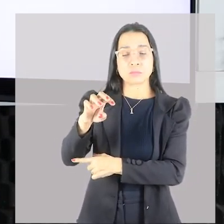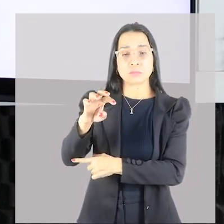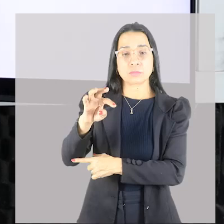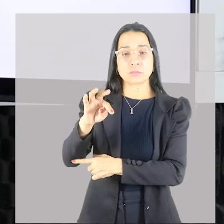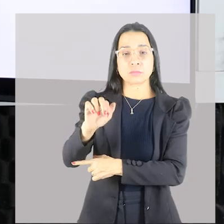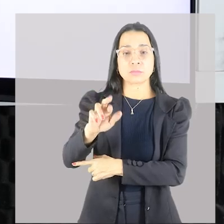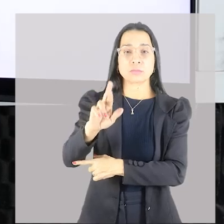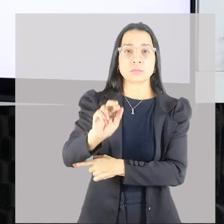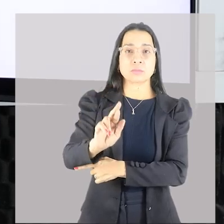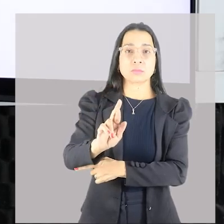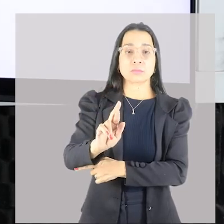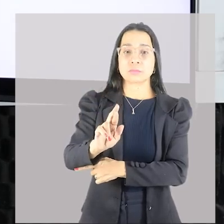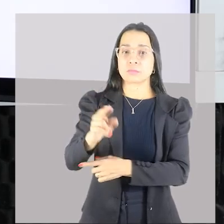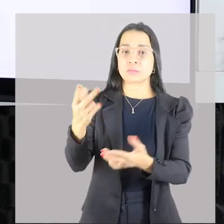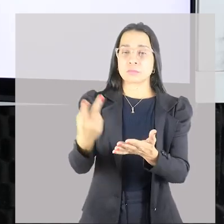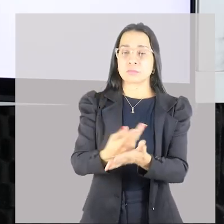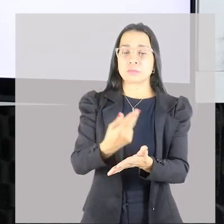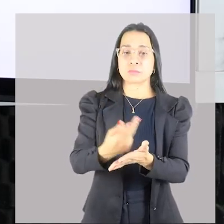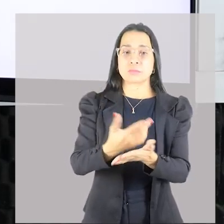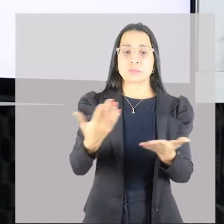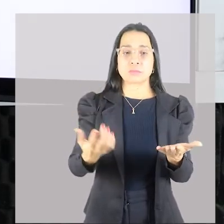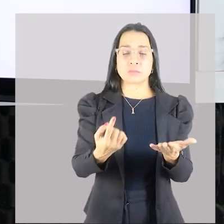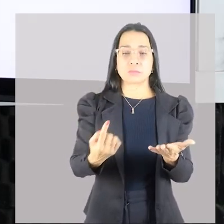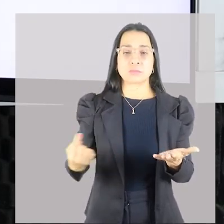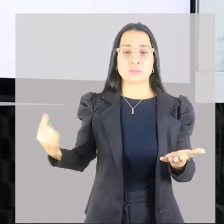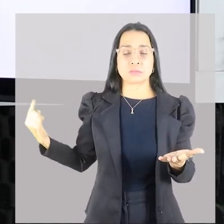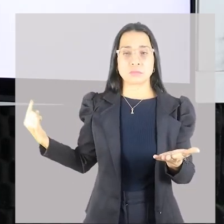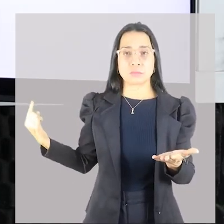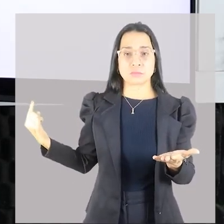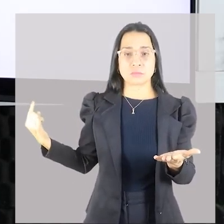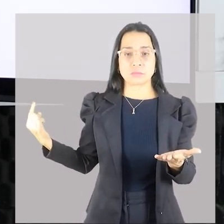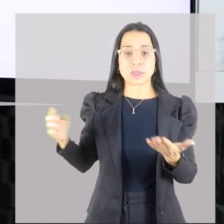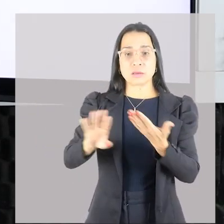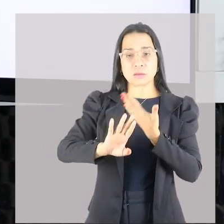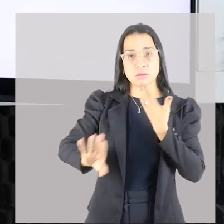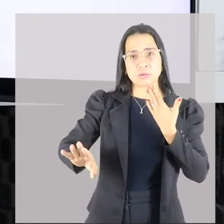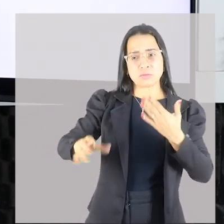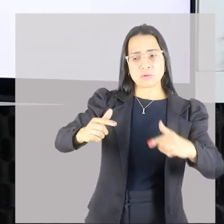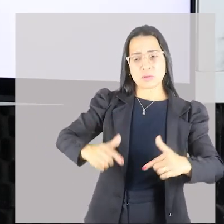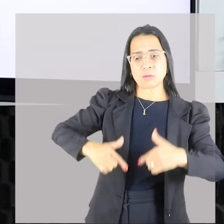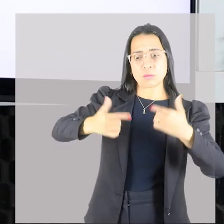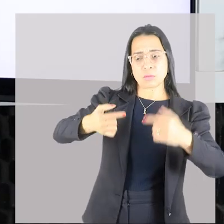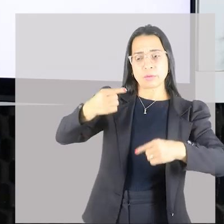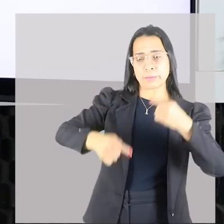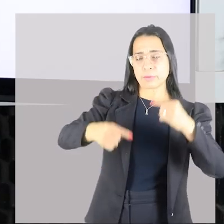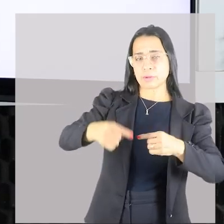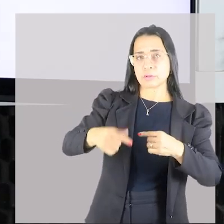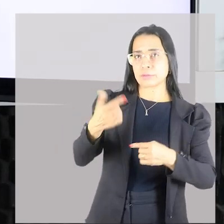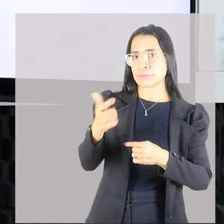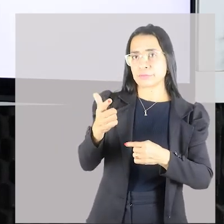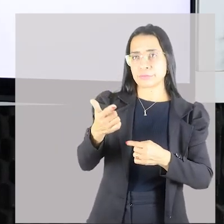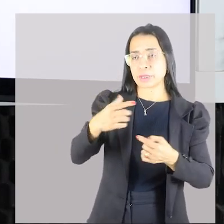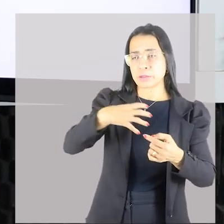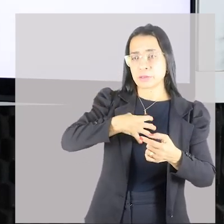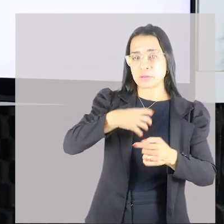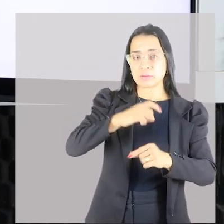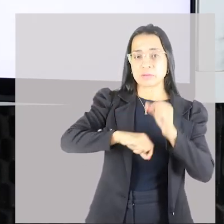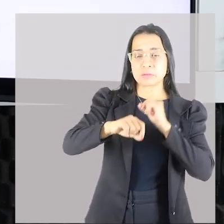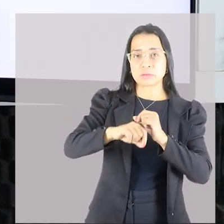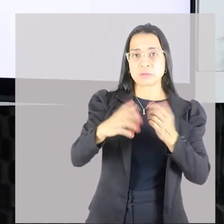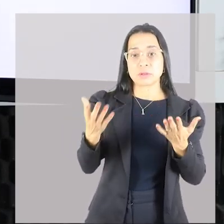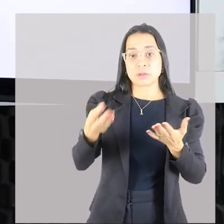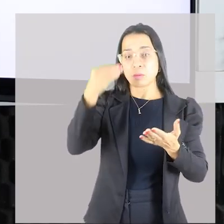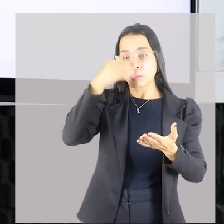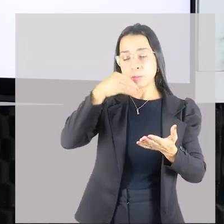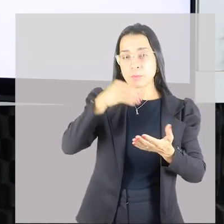apoiar, auxiliar, faria sentido. Mas dividir as lutas políticas não faz. Porque nesse caso dividir seria